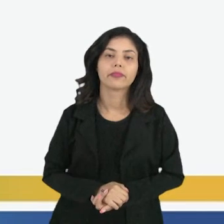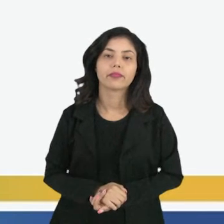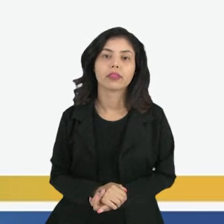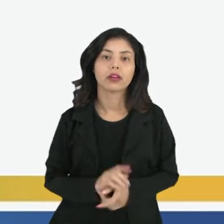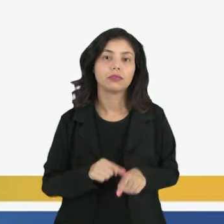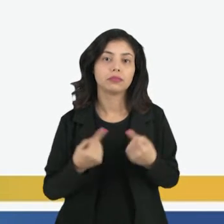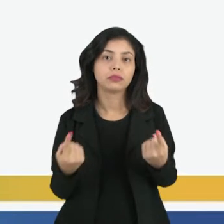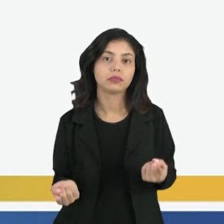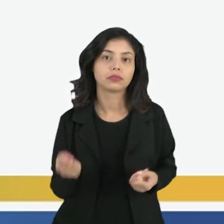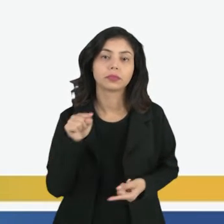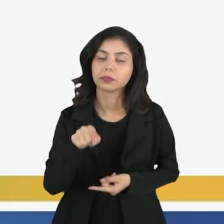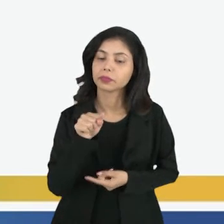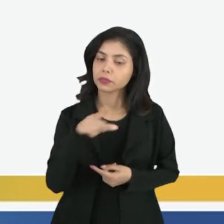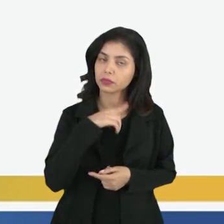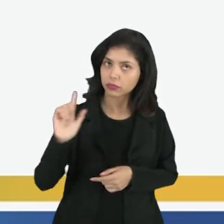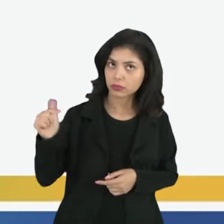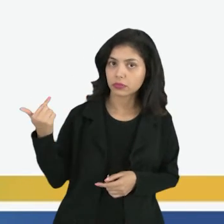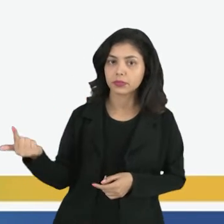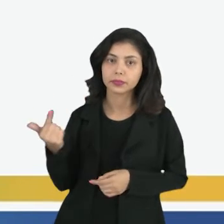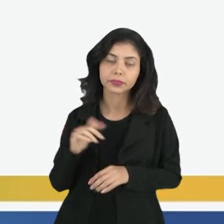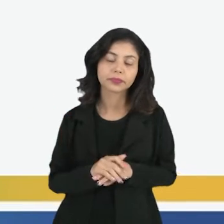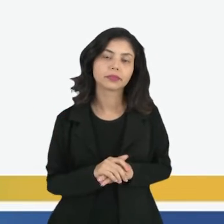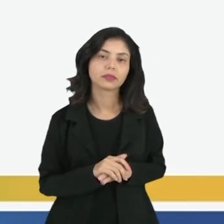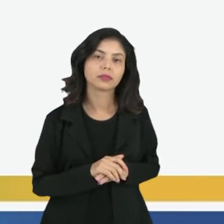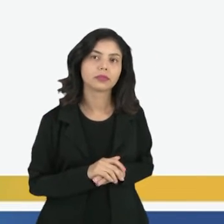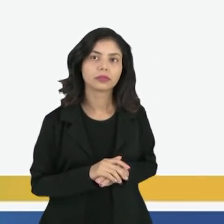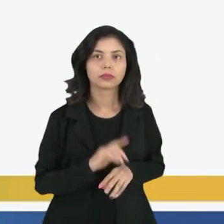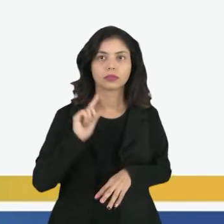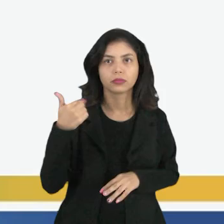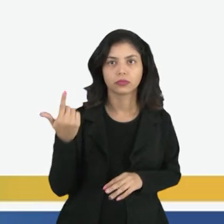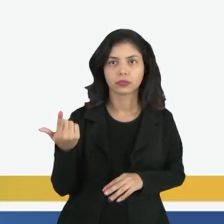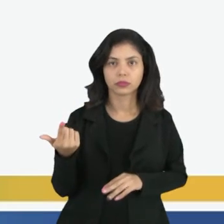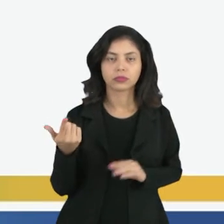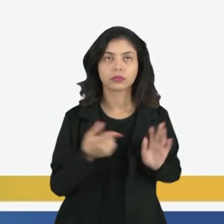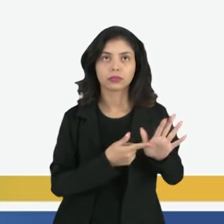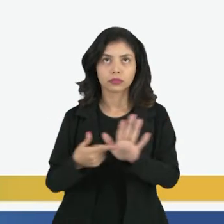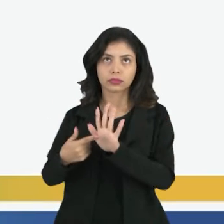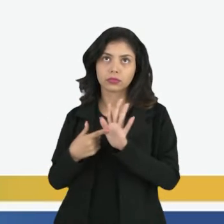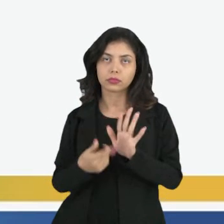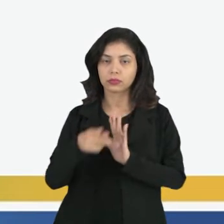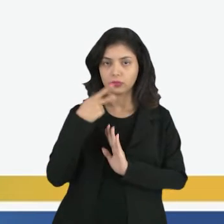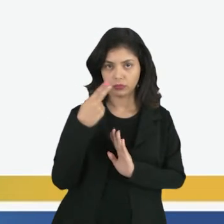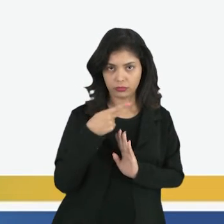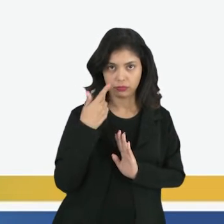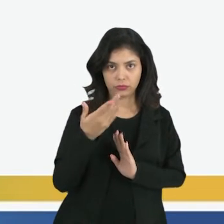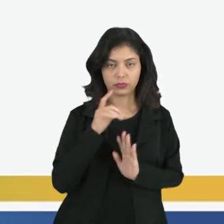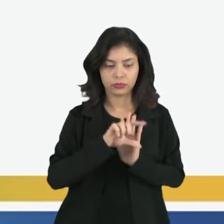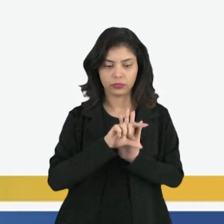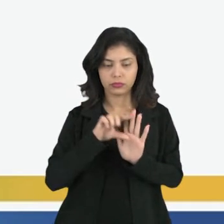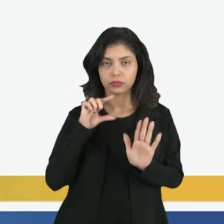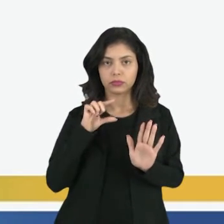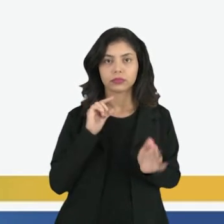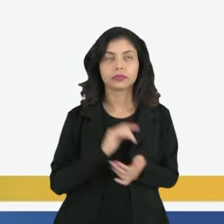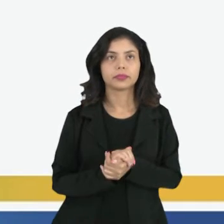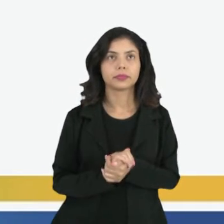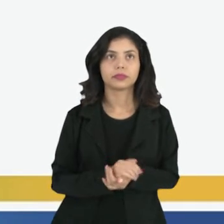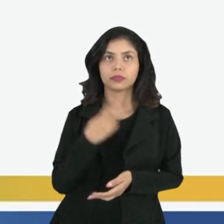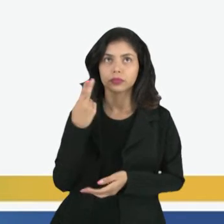buscando, pesquisando a respeito. Vamos avançar agora? Chegou o momento do nosso